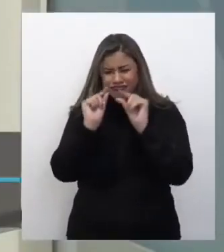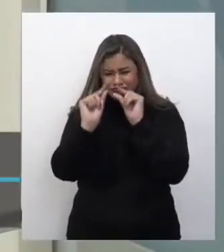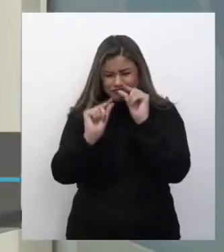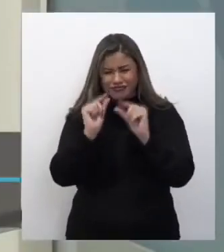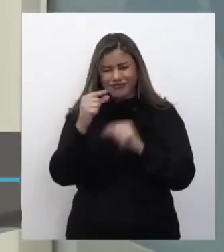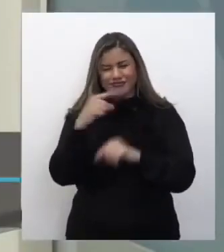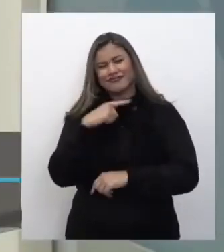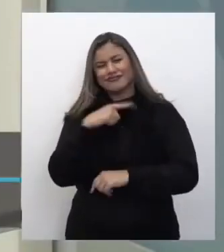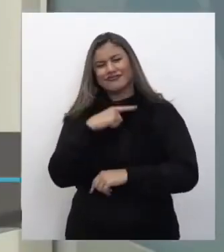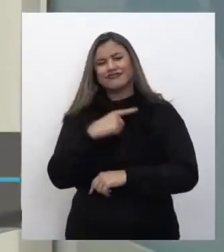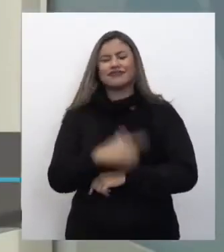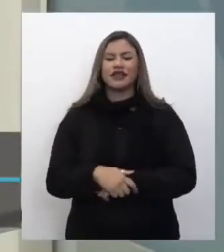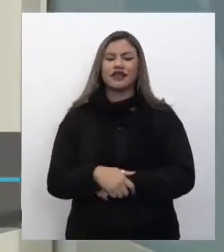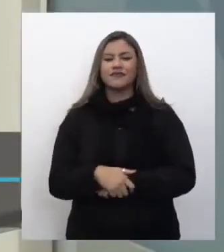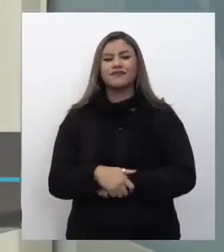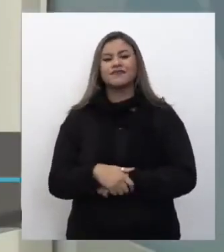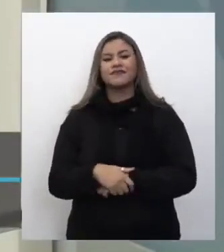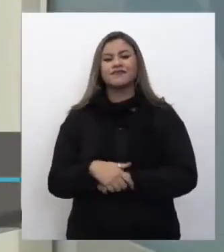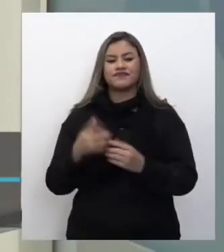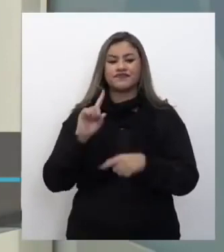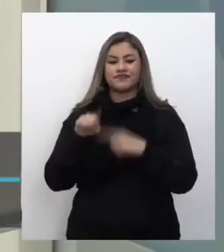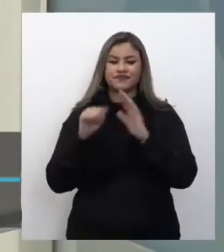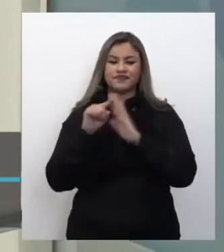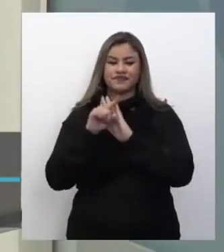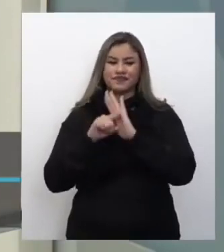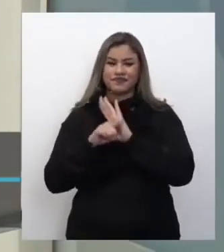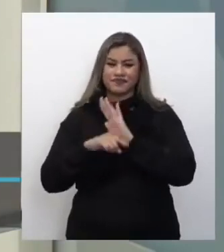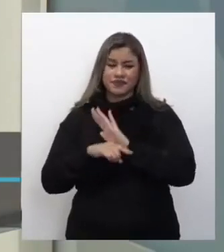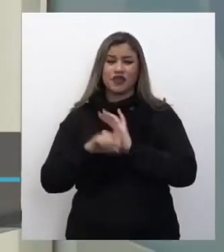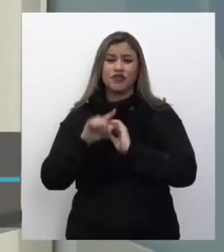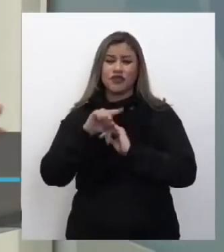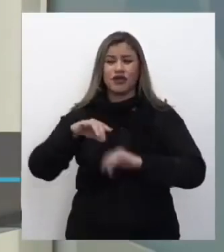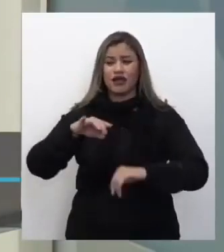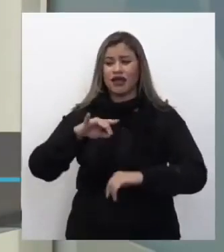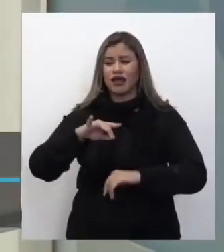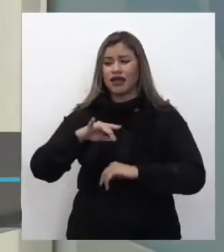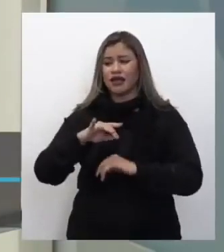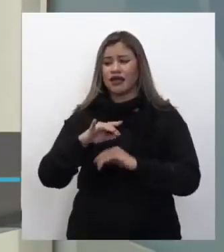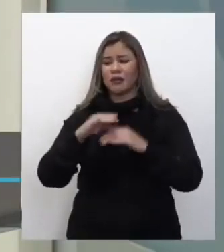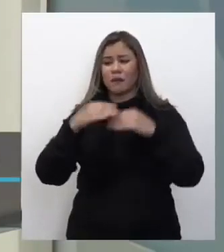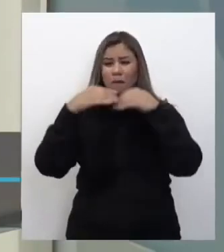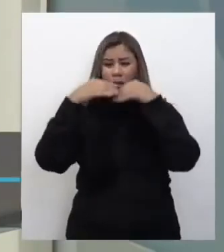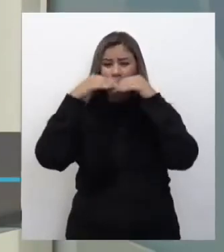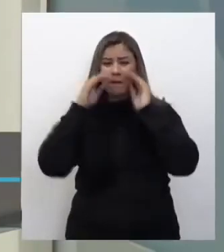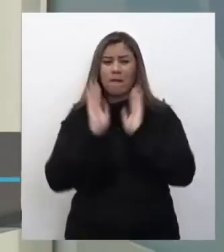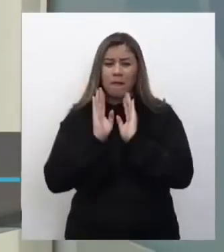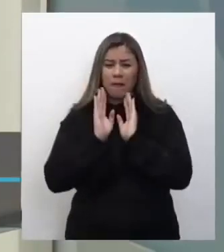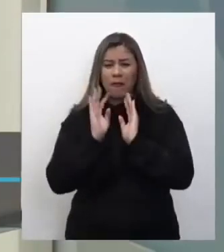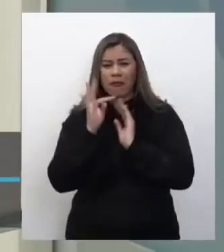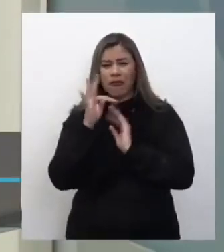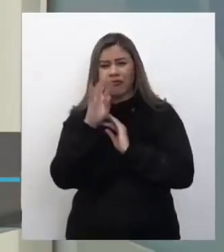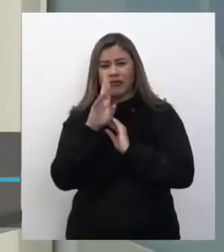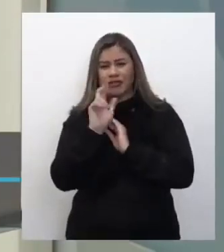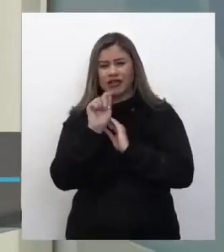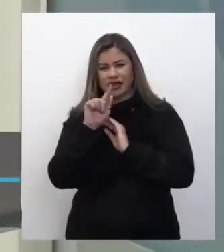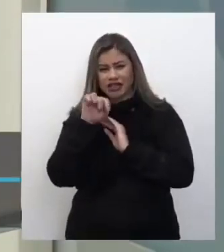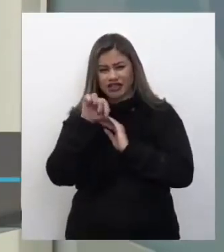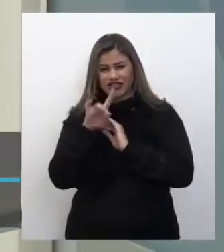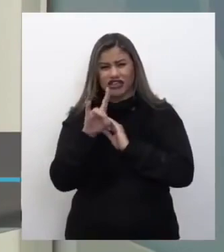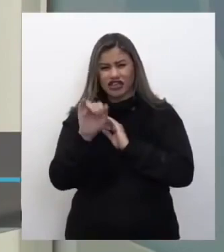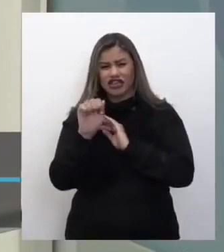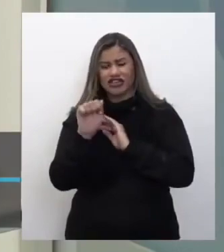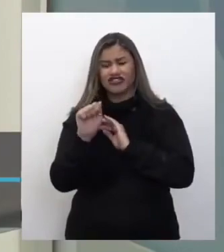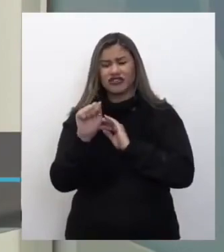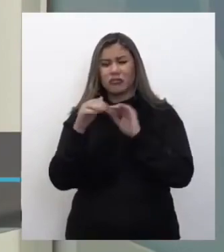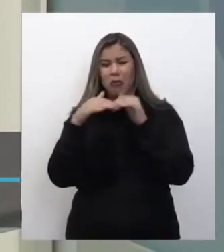comédia. Pelo menos nesse você dá umas risadas. Na tragédia, geralmente, você vai naquele drama do começo ao